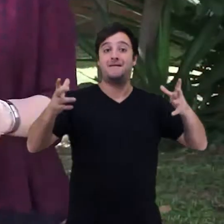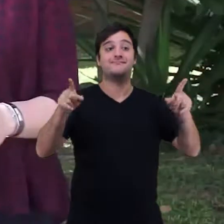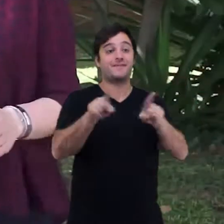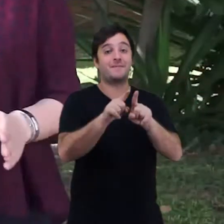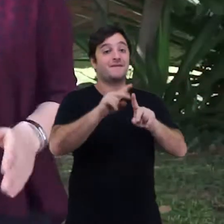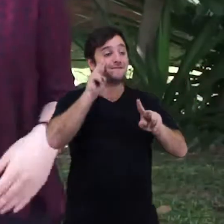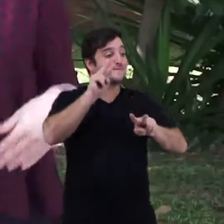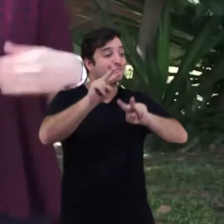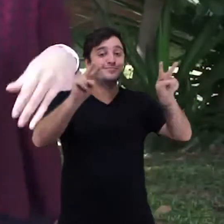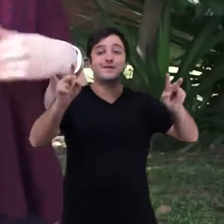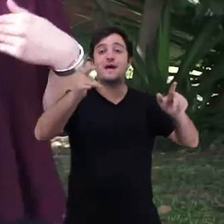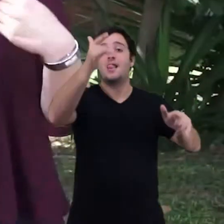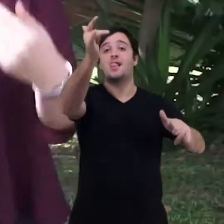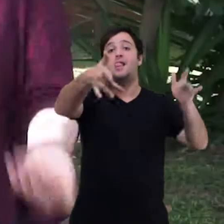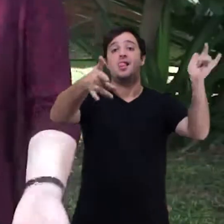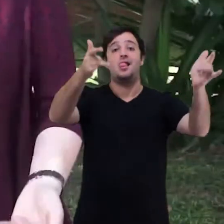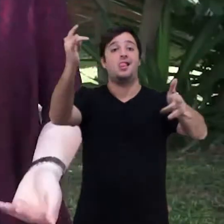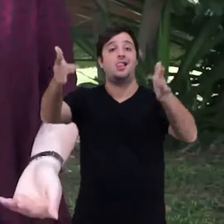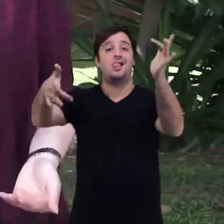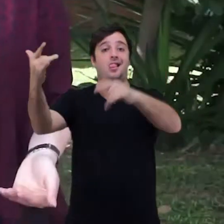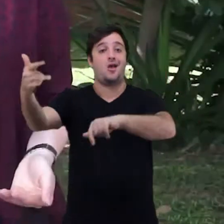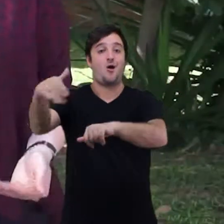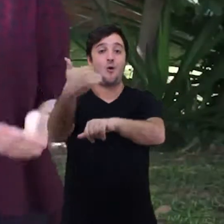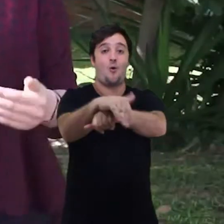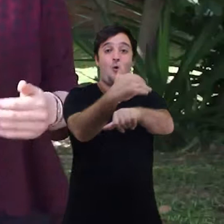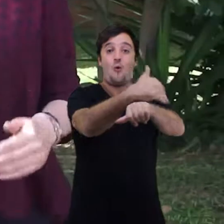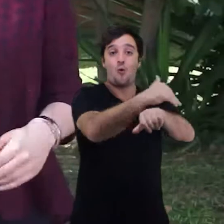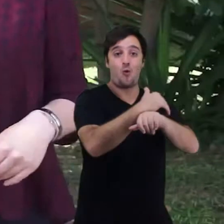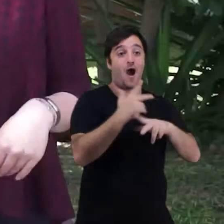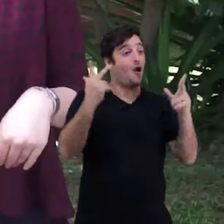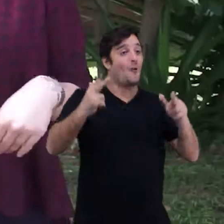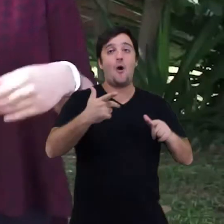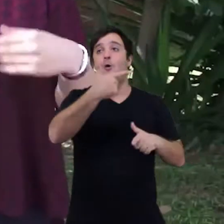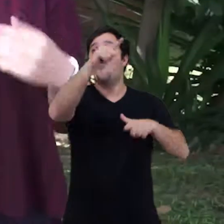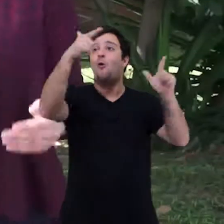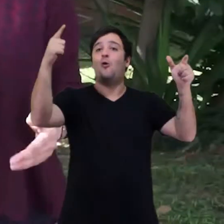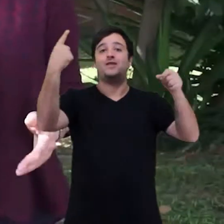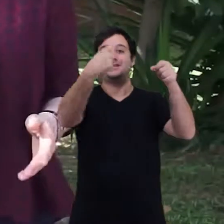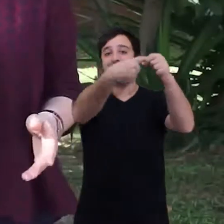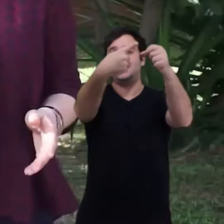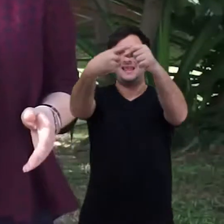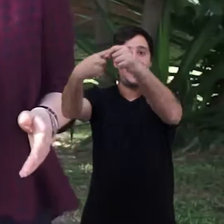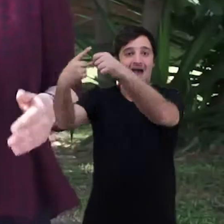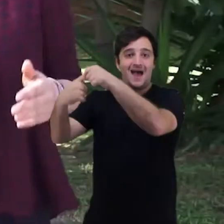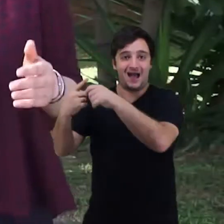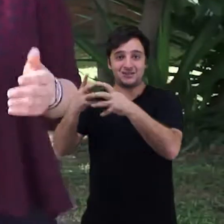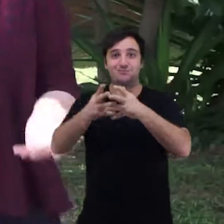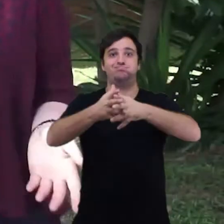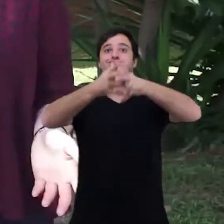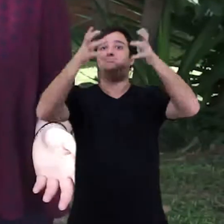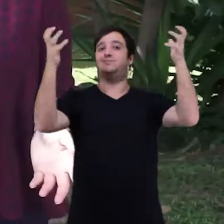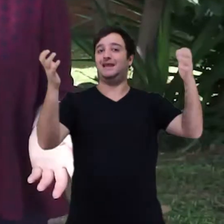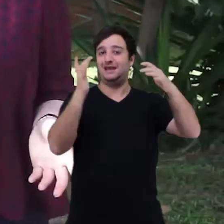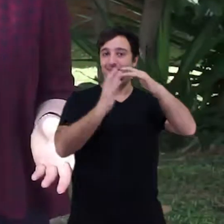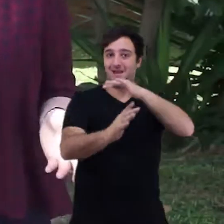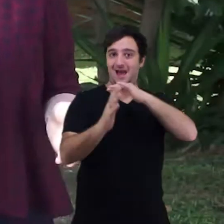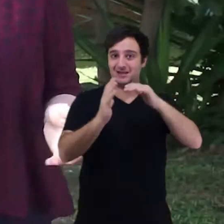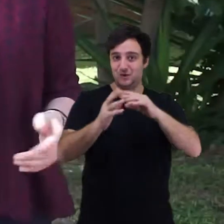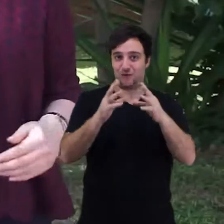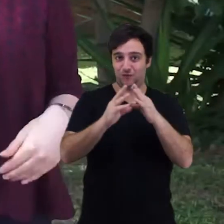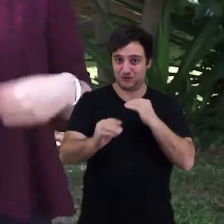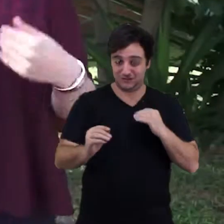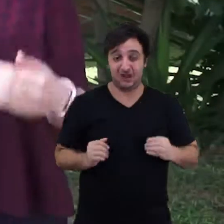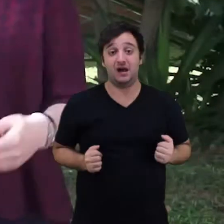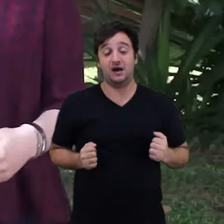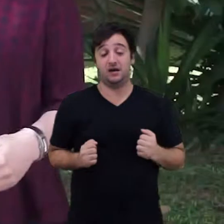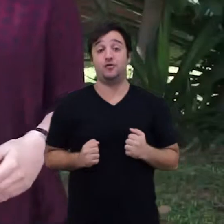nesse contato com os imigrantes, é um agravamento muito grande da situação deles. Então, hoje, existem muitos imigrantes refugiados em situação de rua,